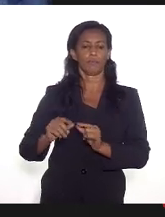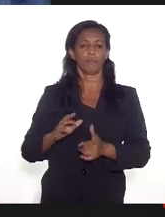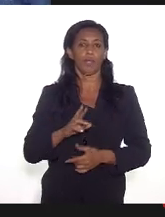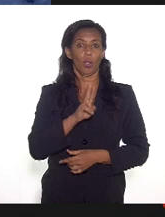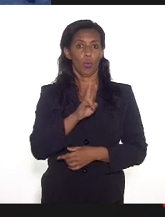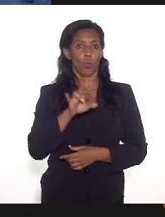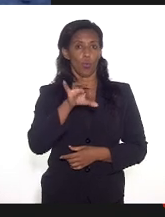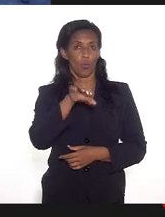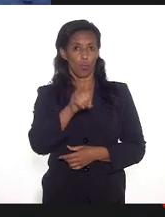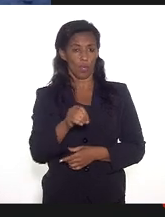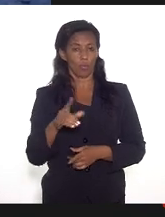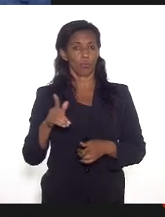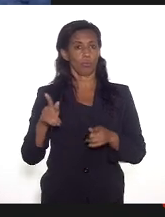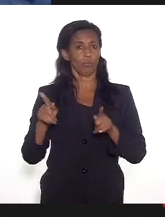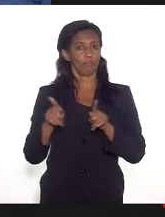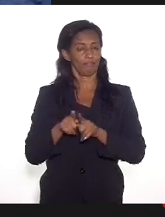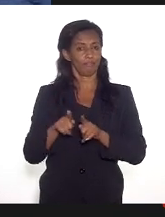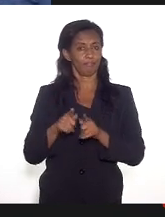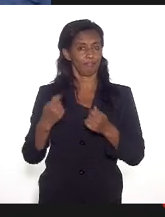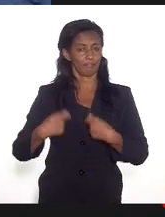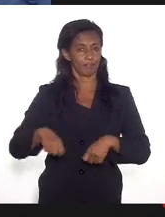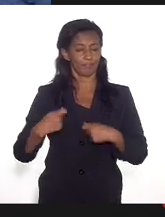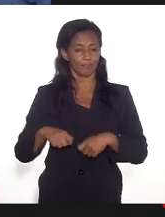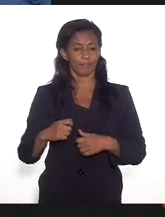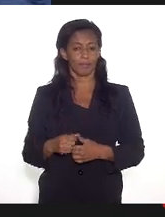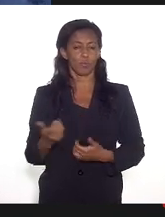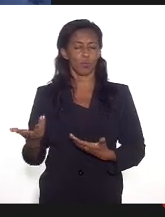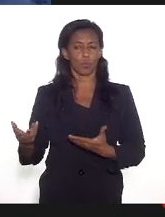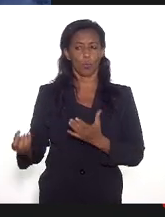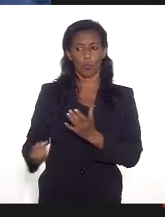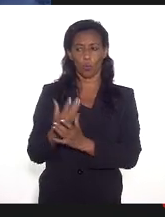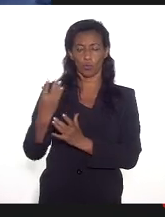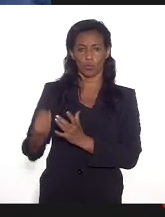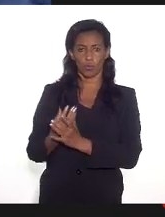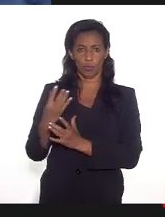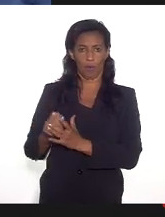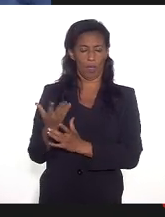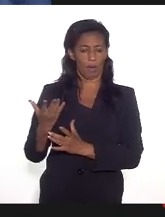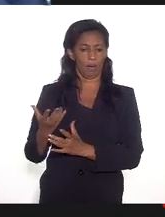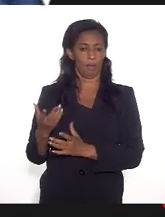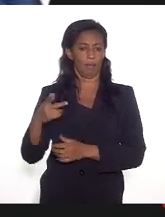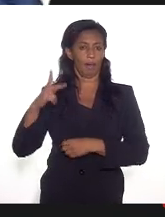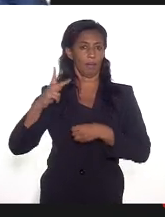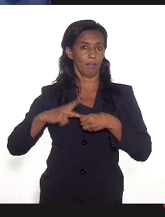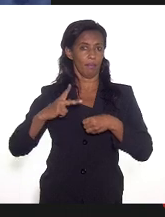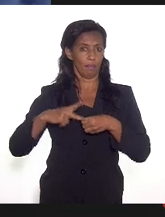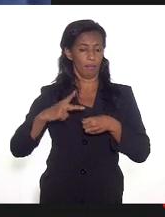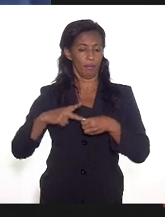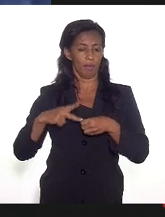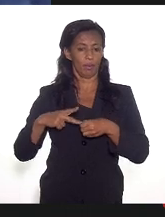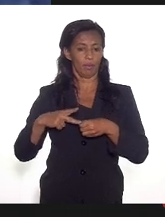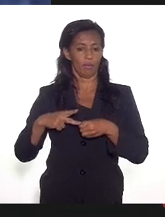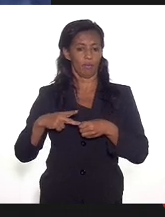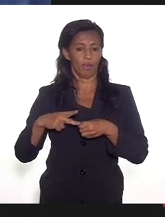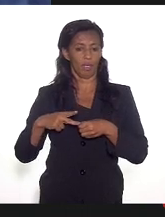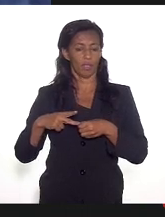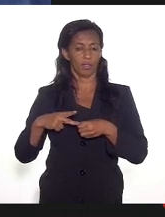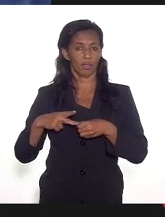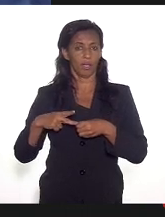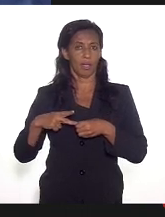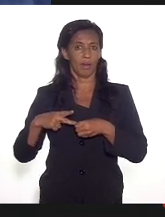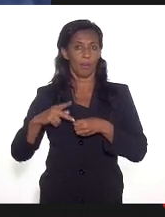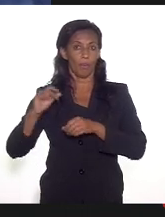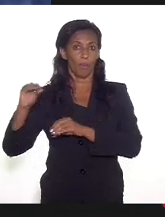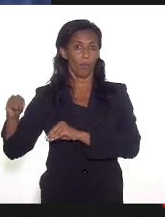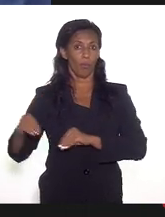Janeiro. E muito motivado pelo fato de a Petrobras ter levado suas plataformas para serem